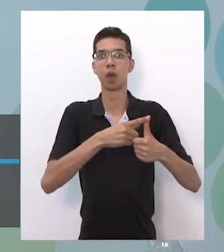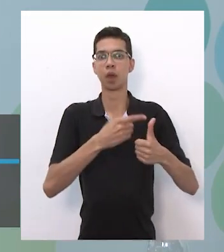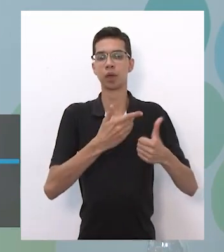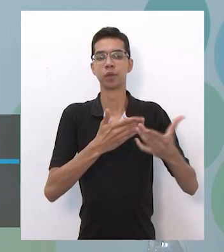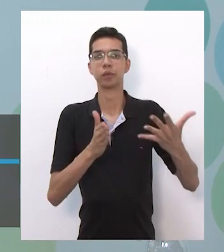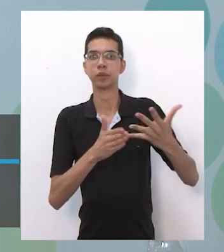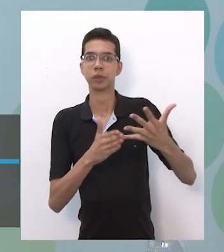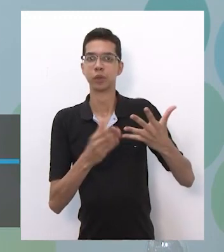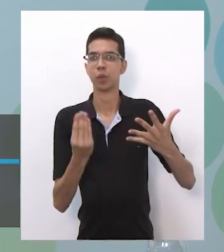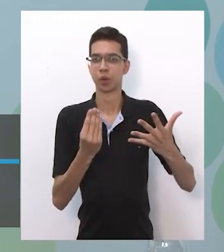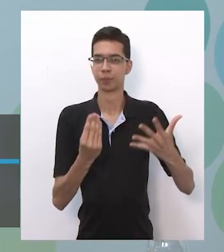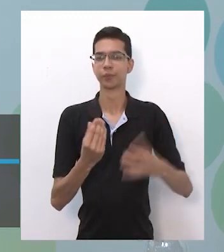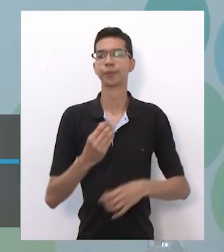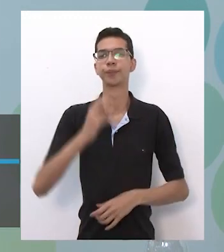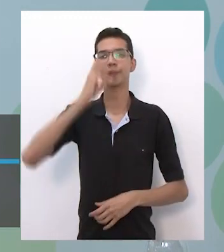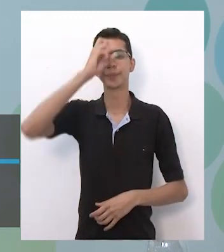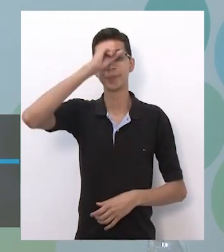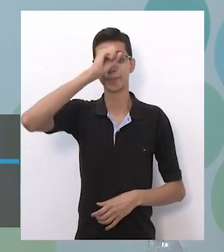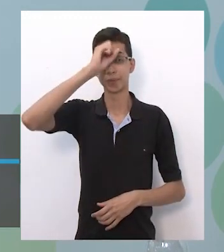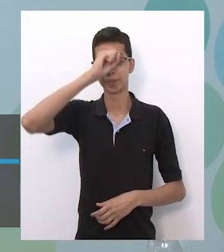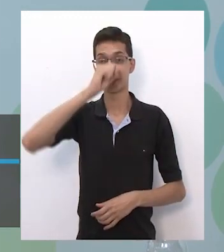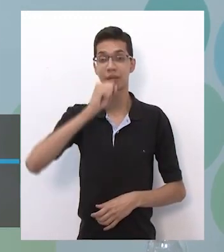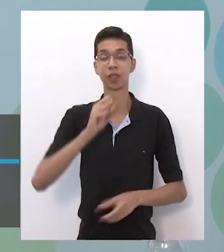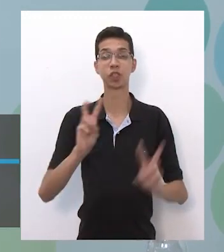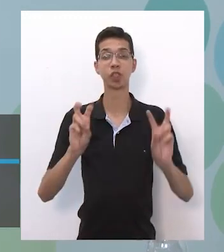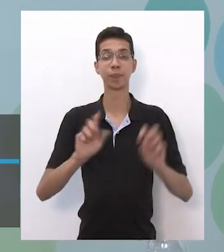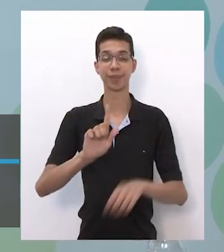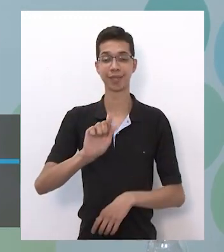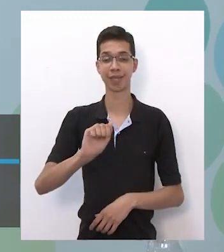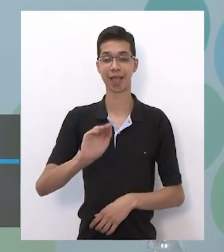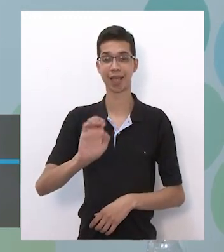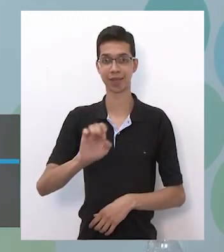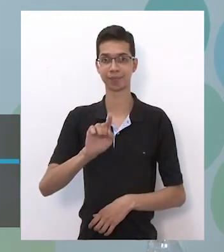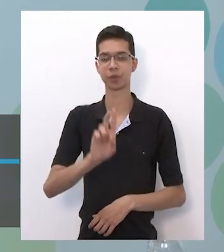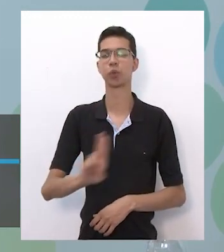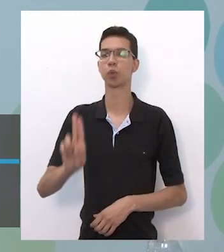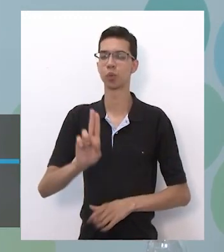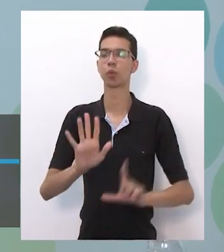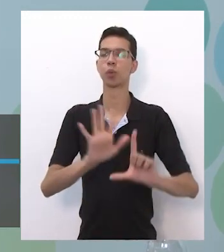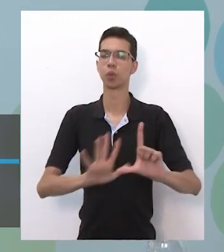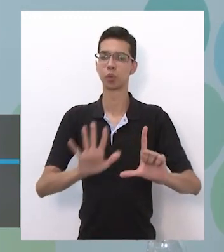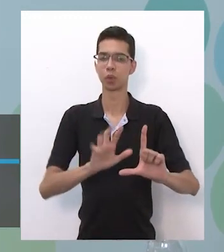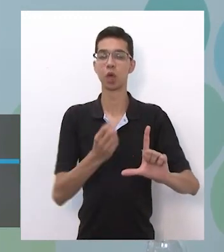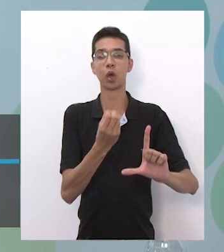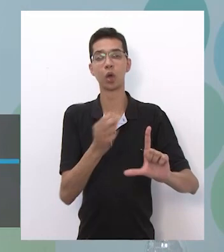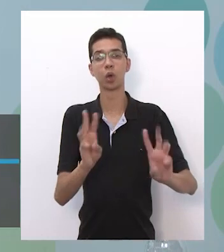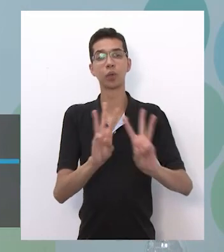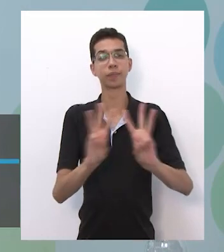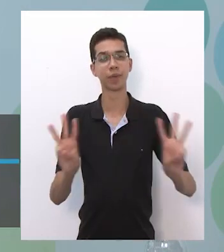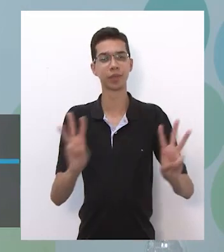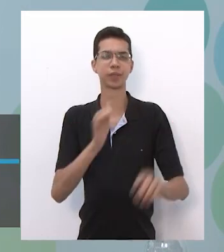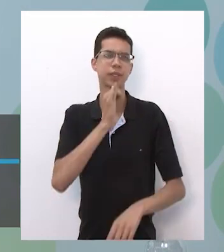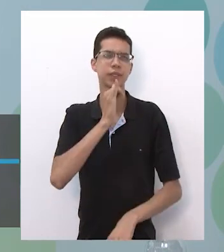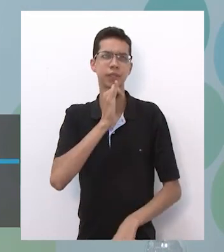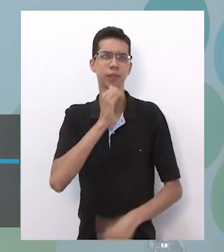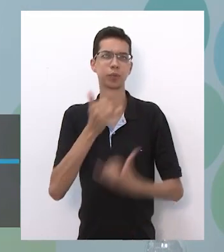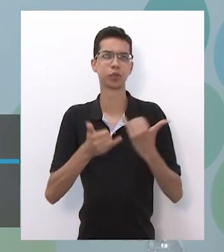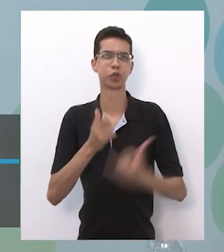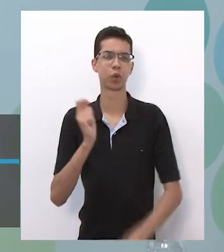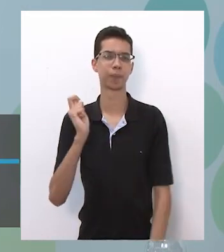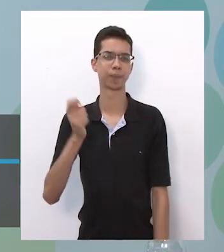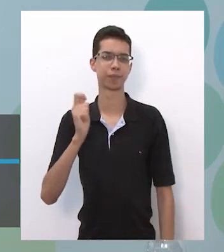a aprendizagem baseada em games, você utiliza uma plataforma, ou um site, ou um jogo, por exemplo, Minecraft ou